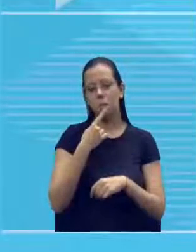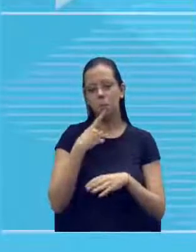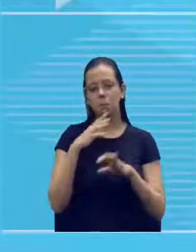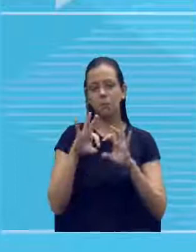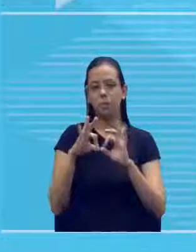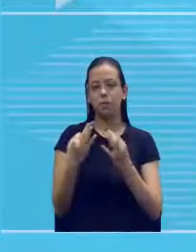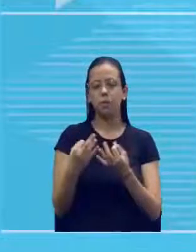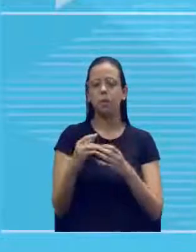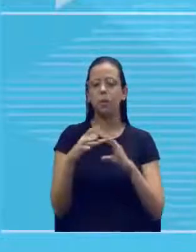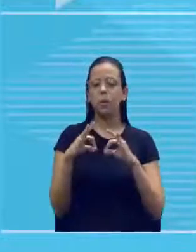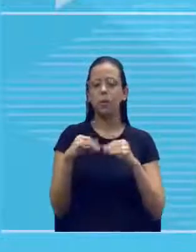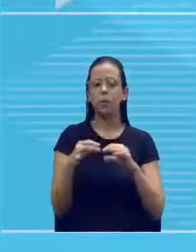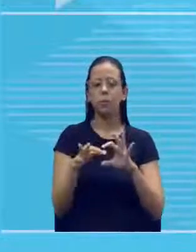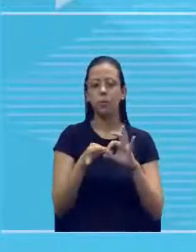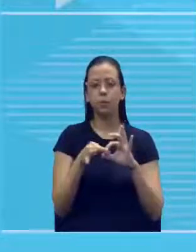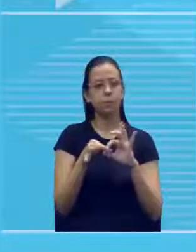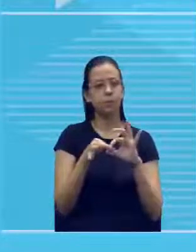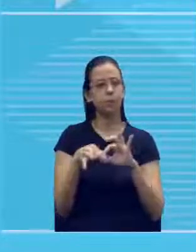todas unidas.